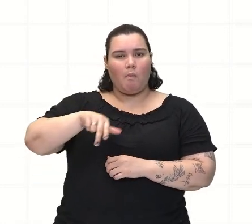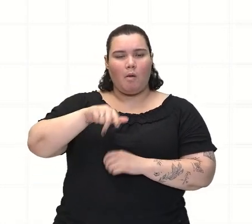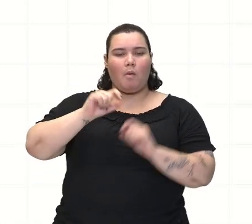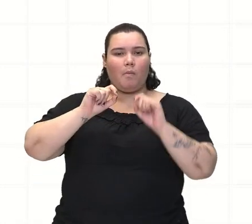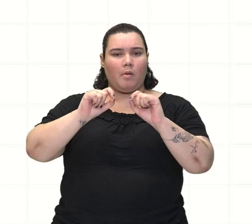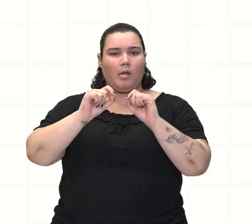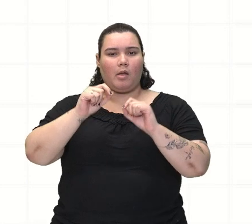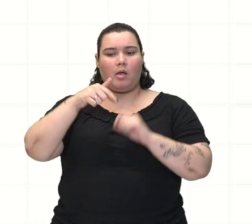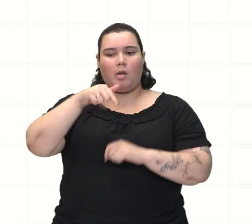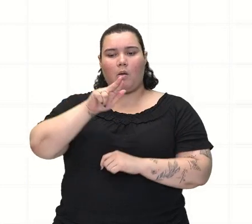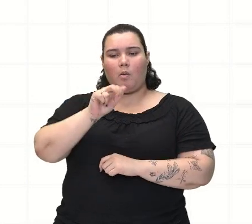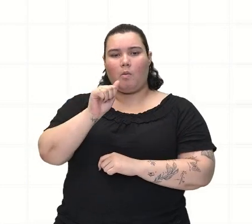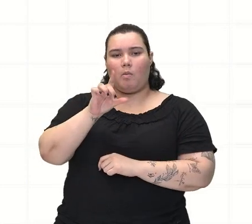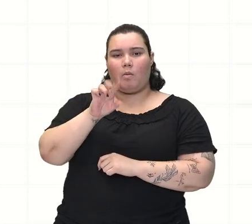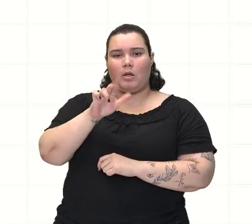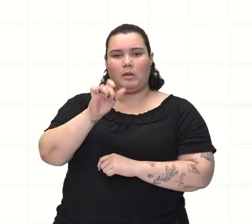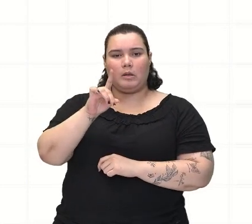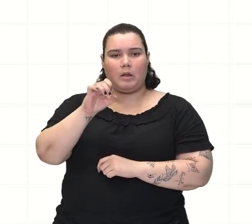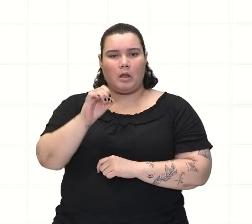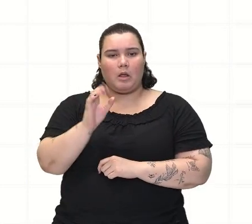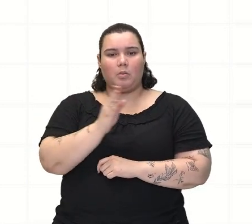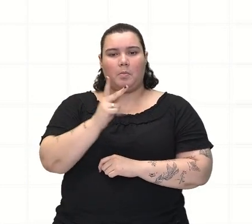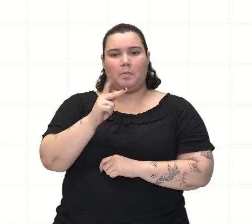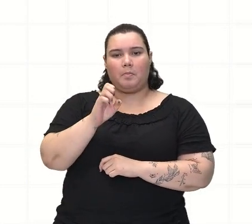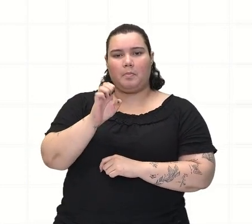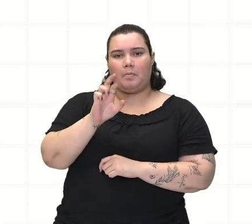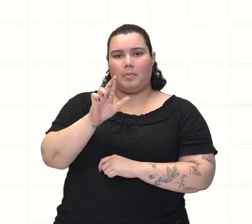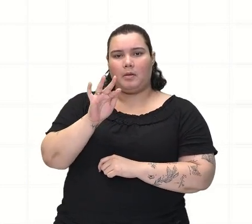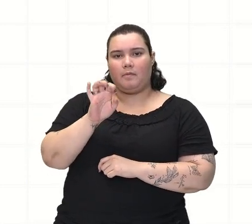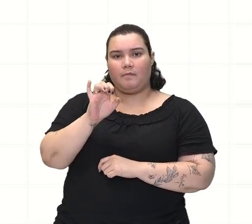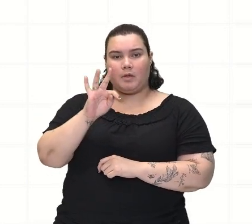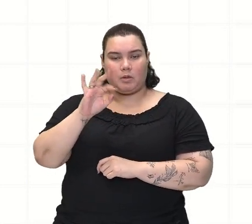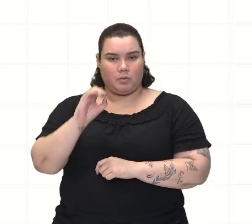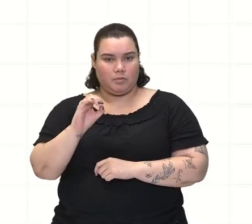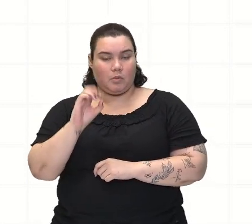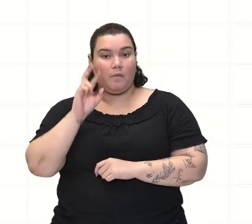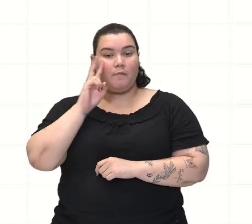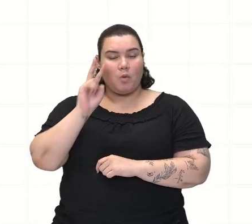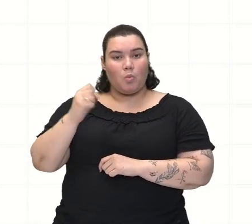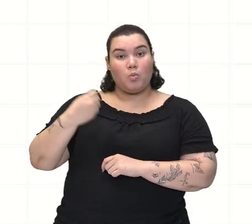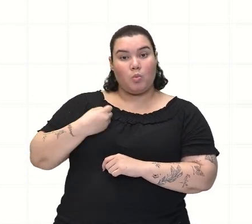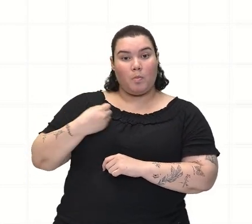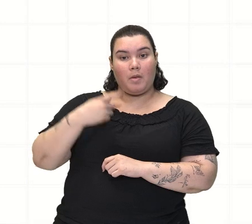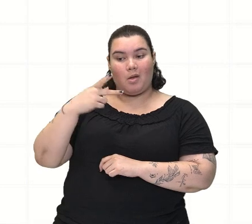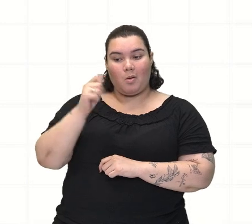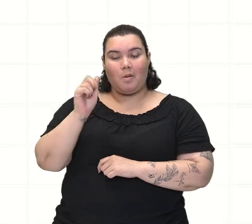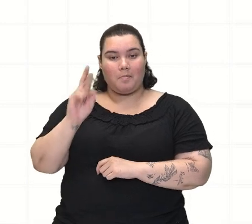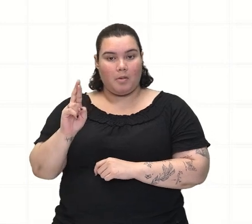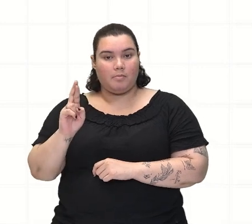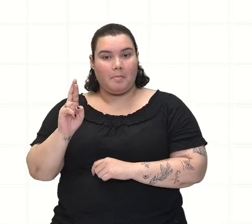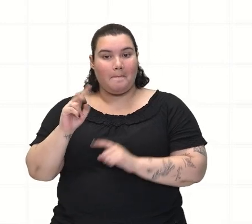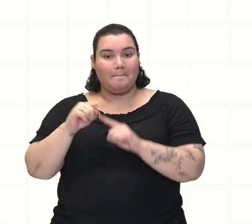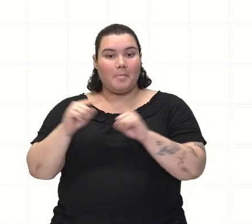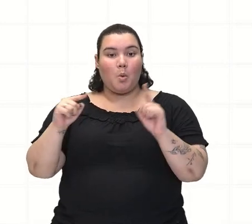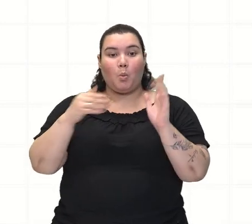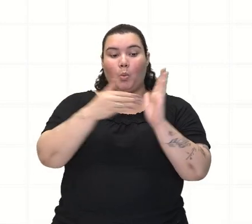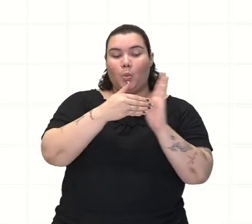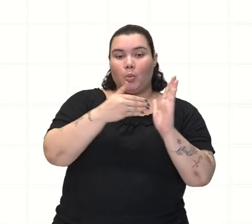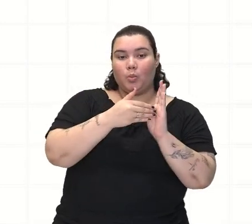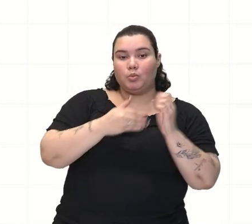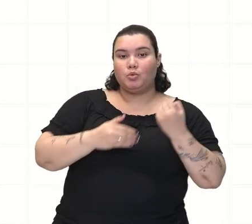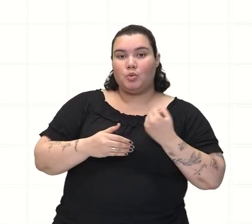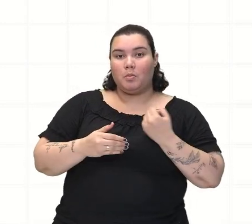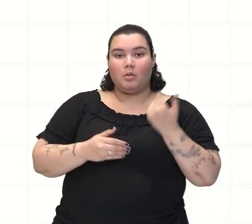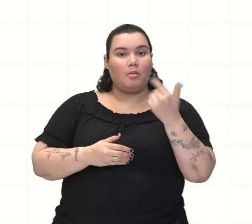termo, vejo que ele é par. Muito bem. Só que o último termo, ó, ele não tem